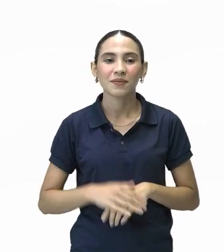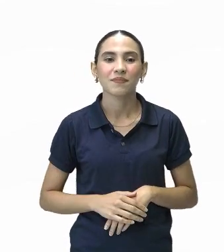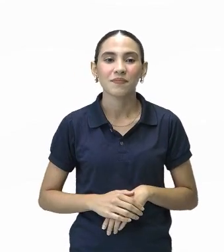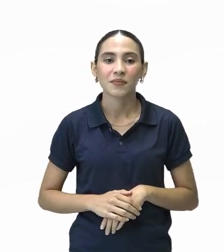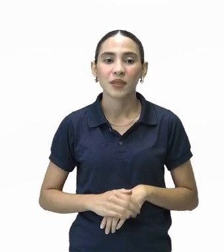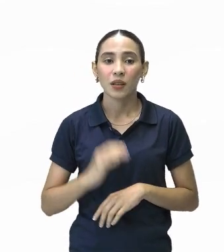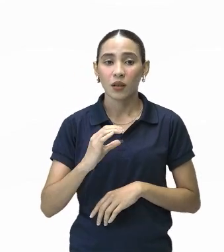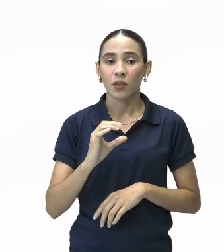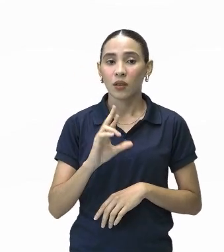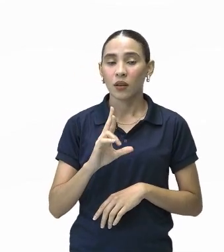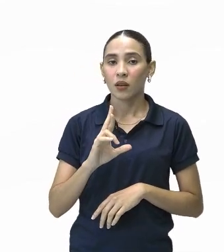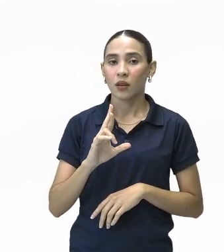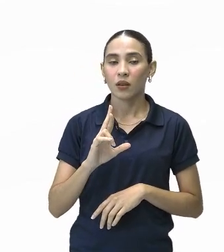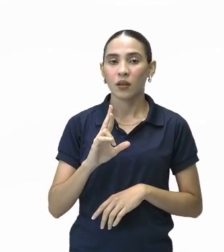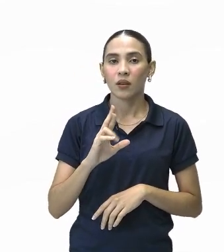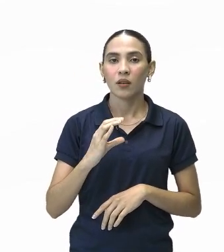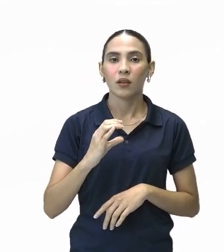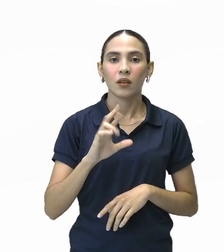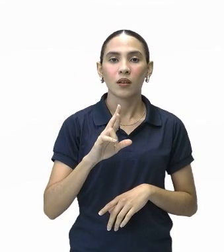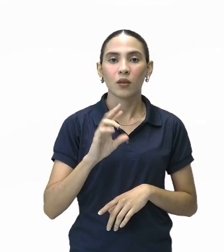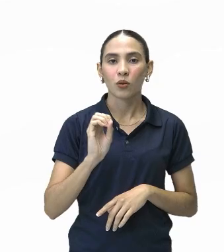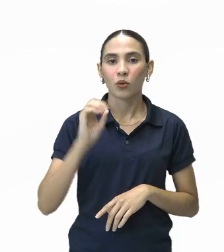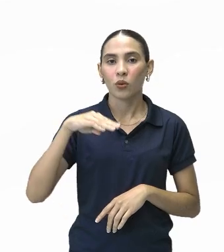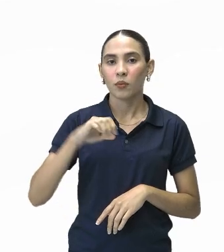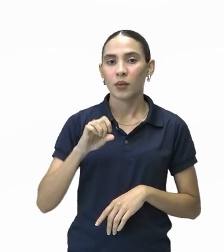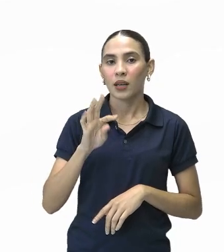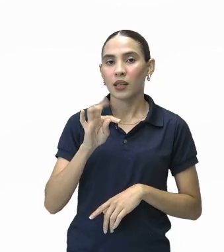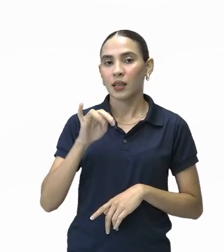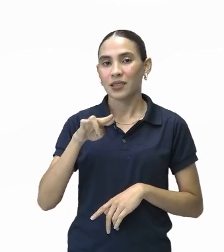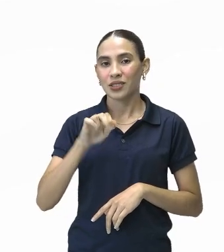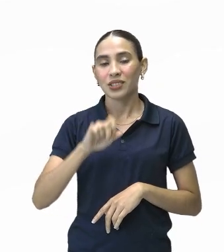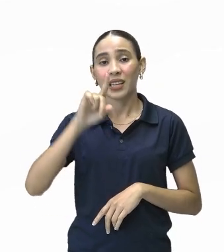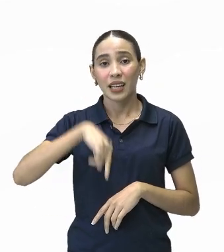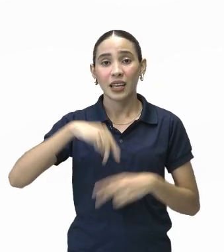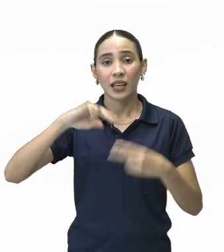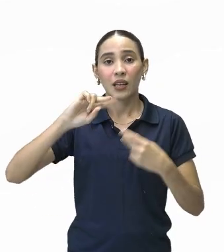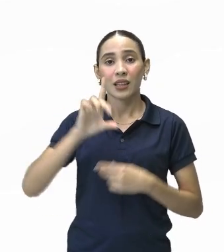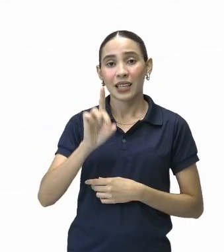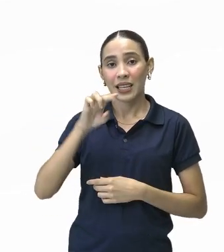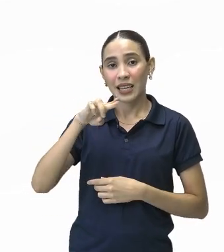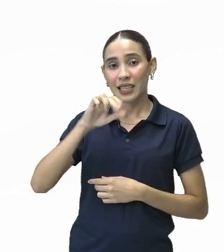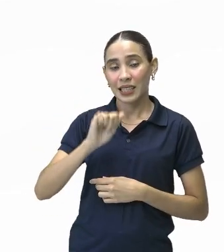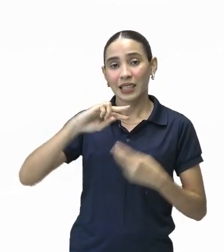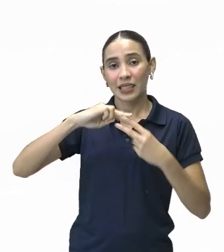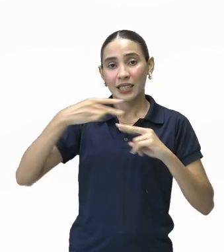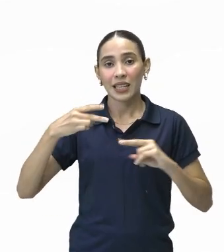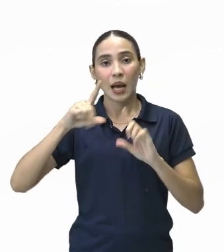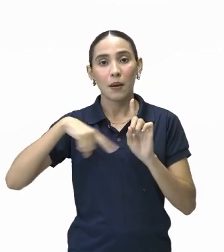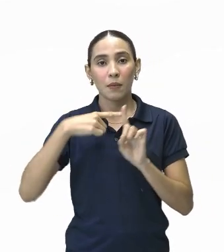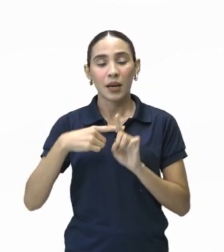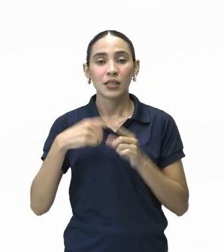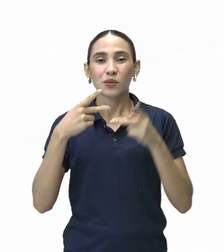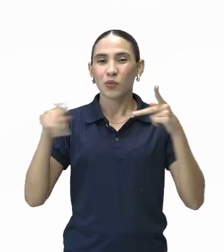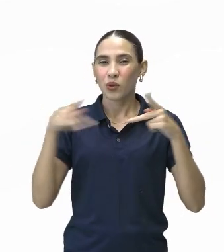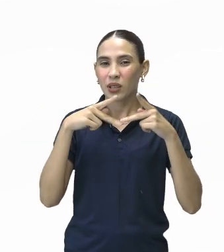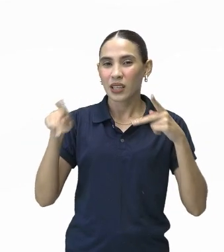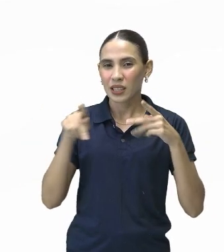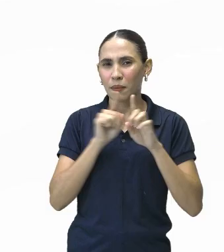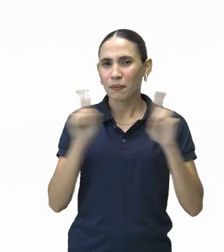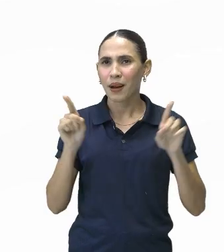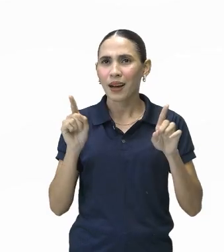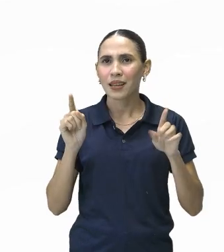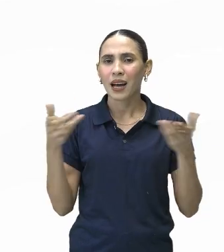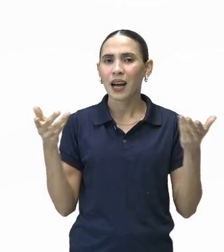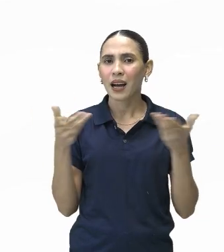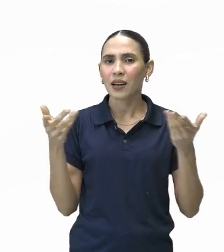é a cromatina. O que é a cromatina? É o DNA mais as proteínas, chamado de histonas. Mas, professora, a gente acabou